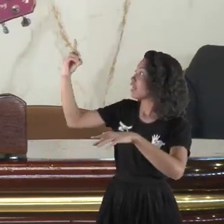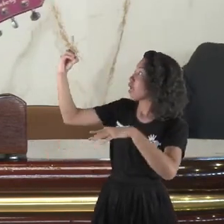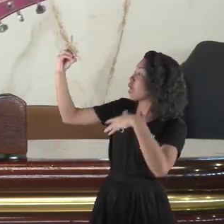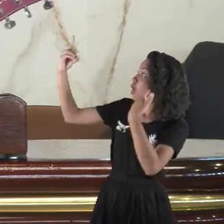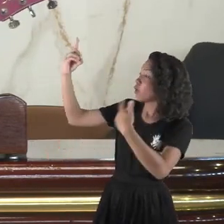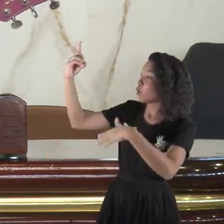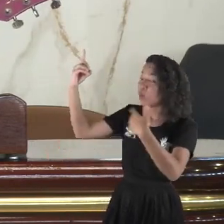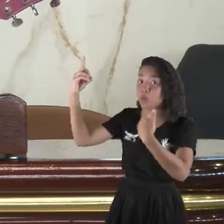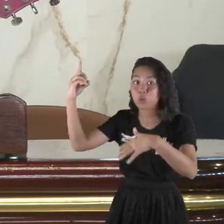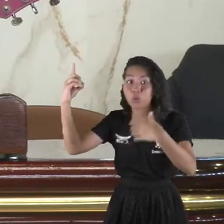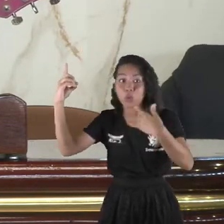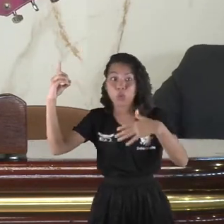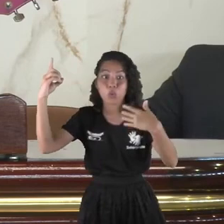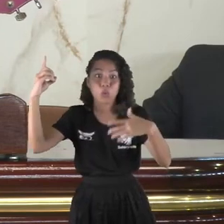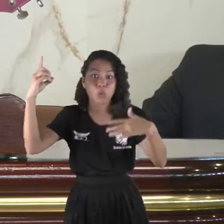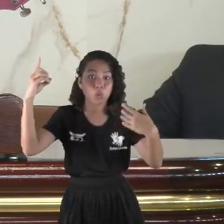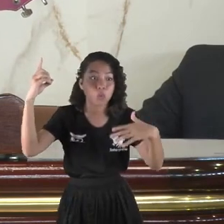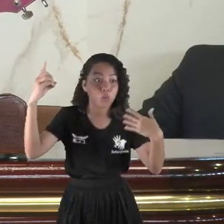majestade de